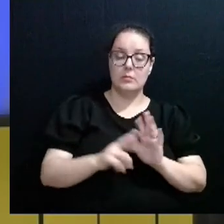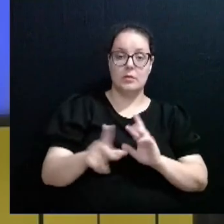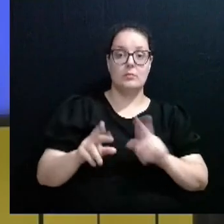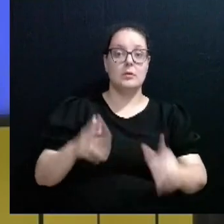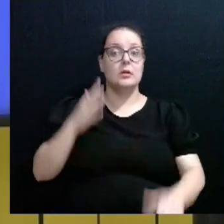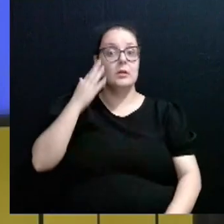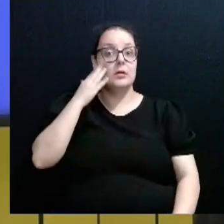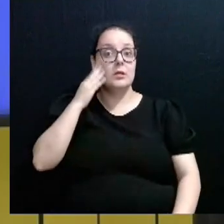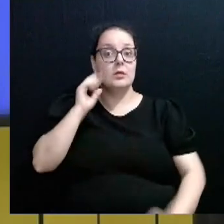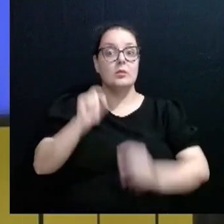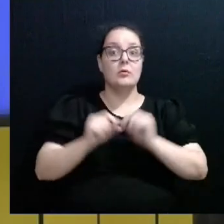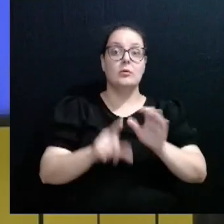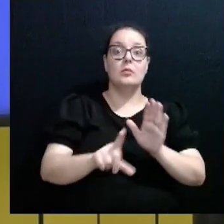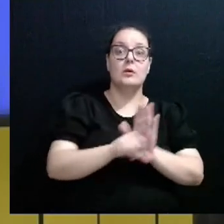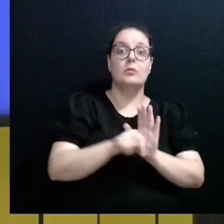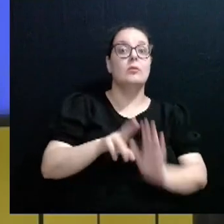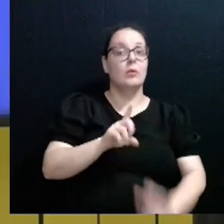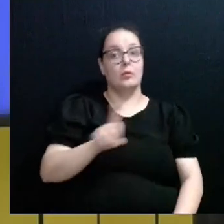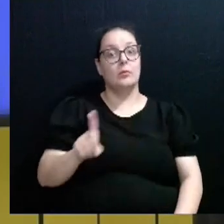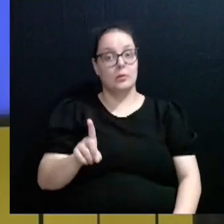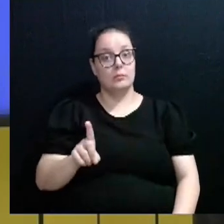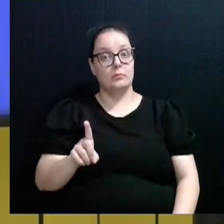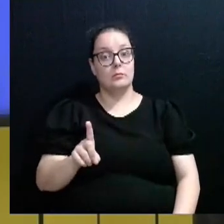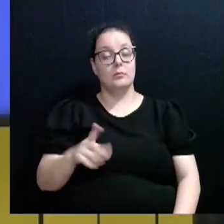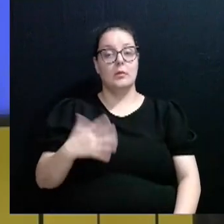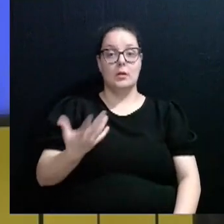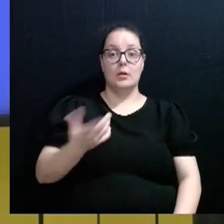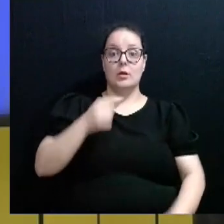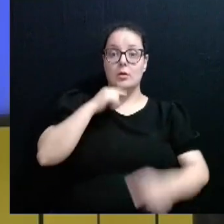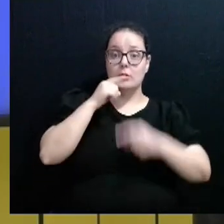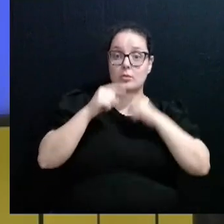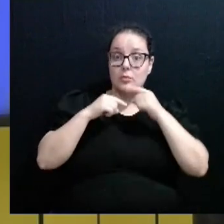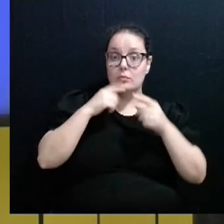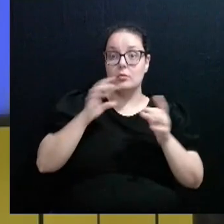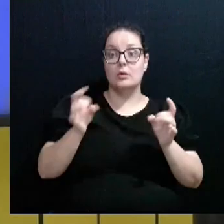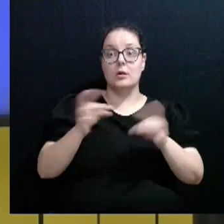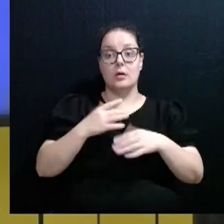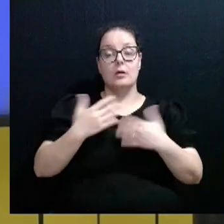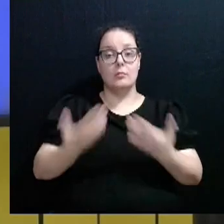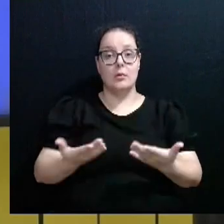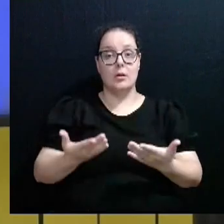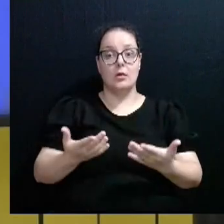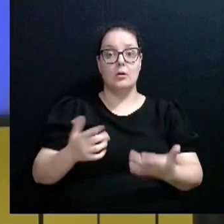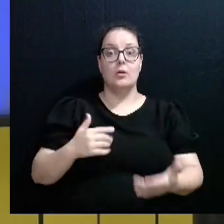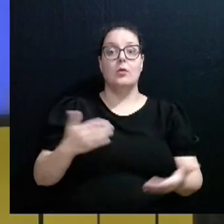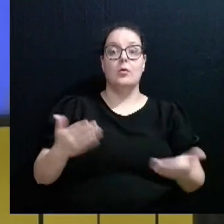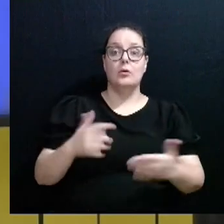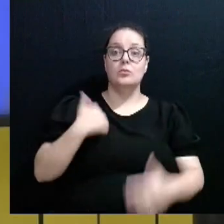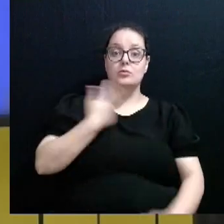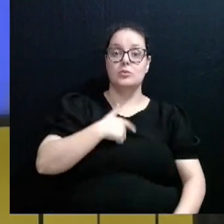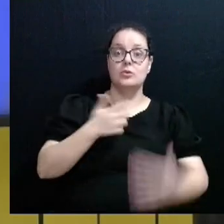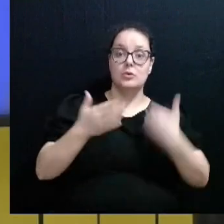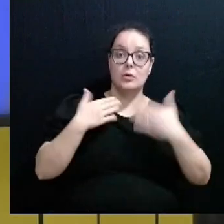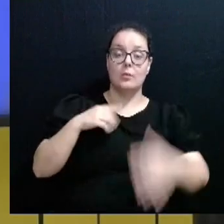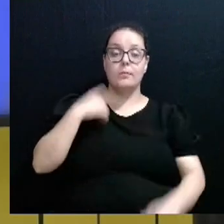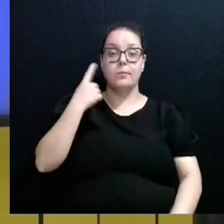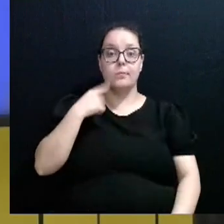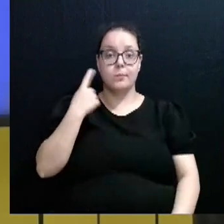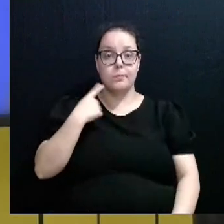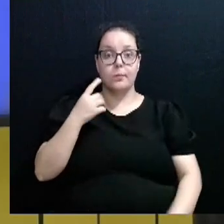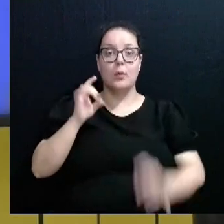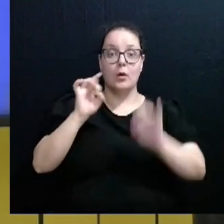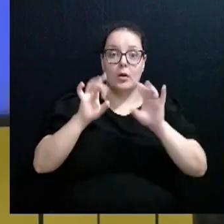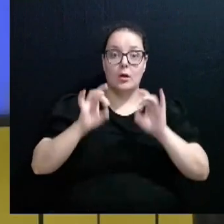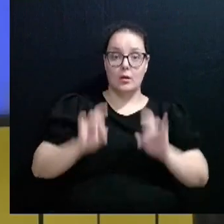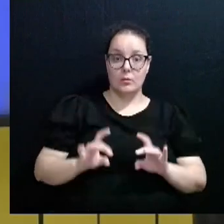permite ou não. E para tirar as nossas dúvidas, hoje nós conversamos com a advogada especialista em